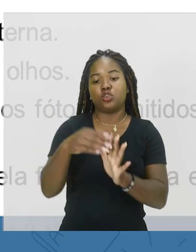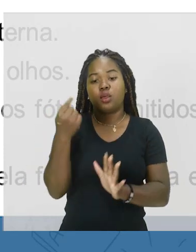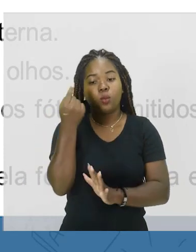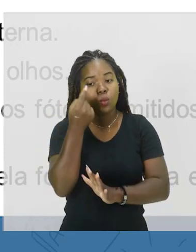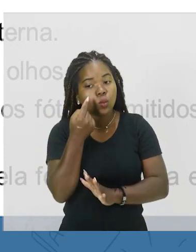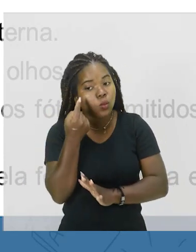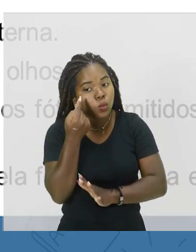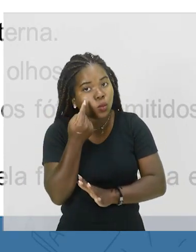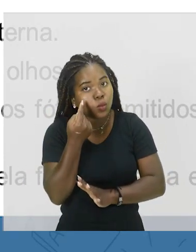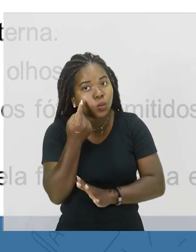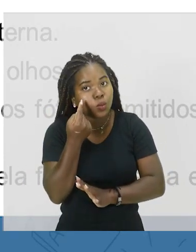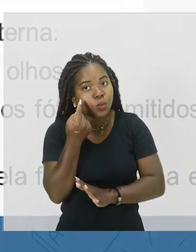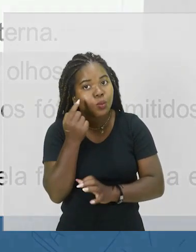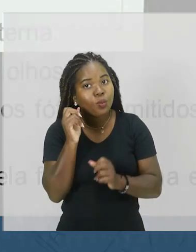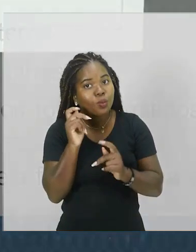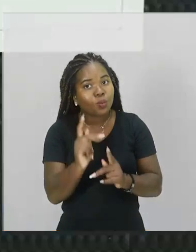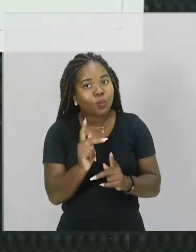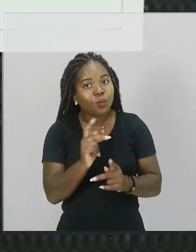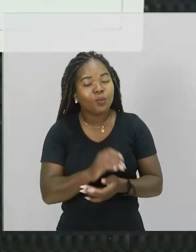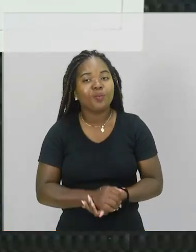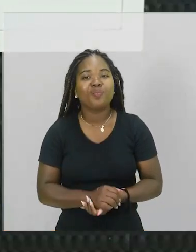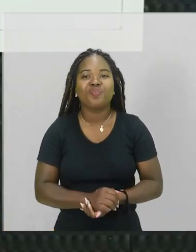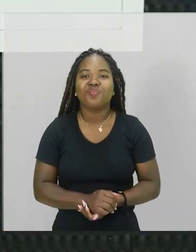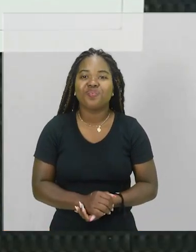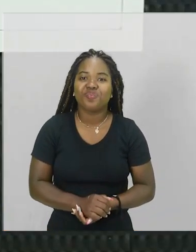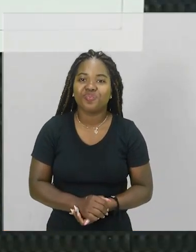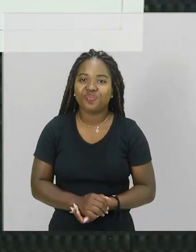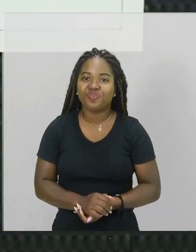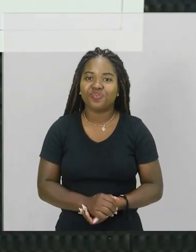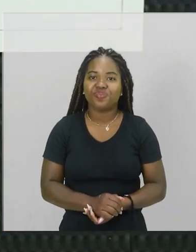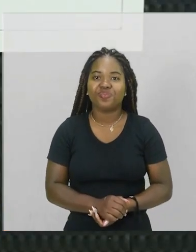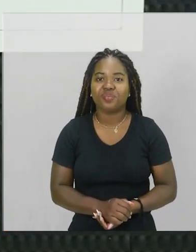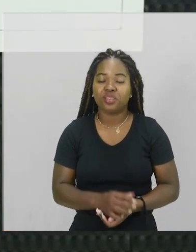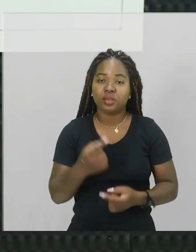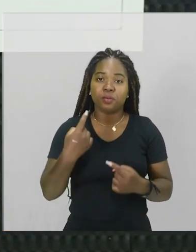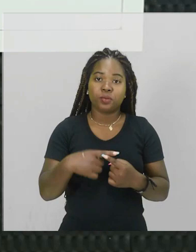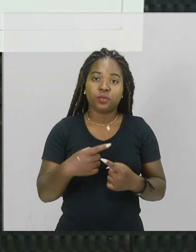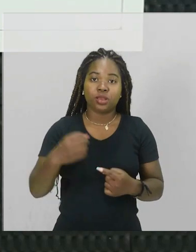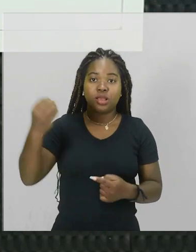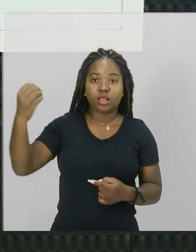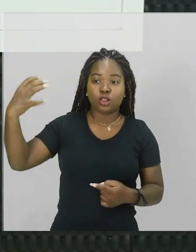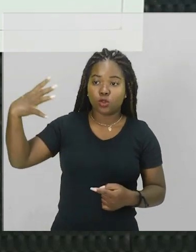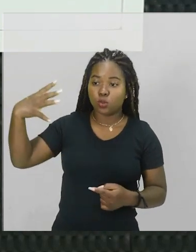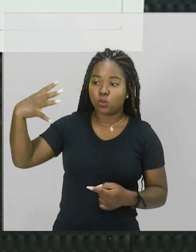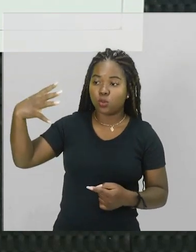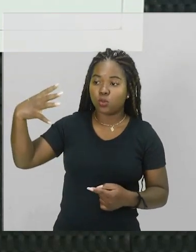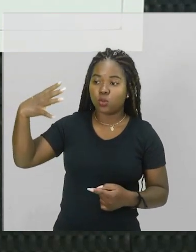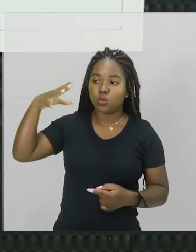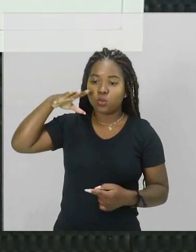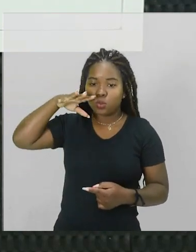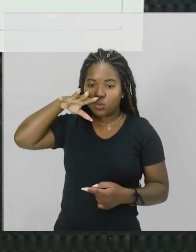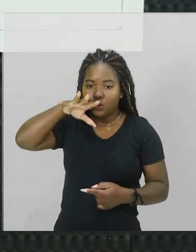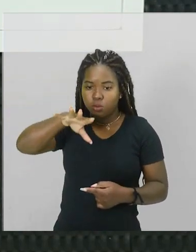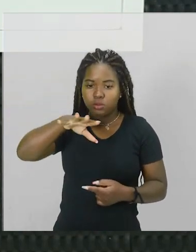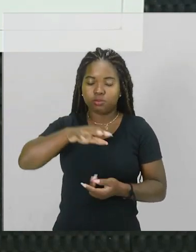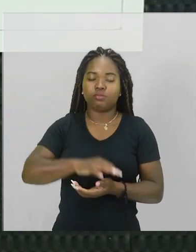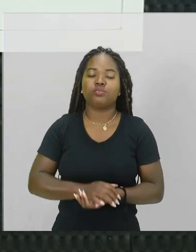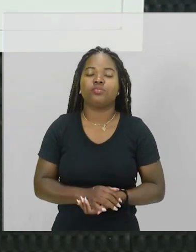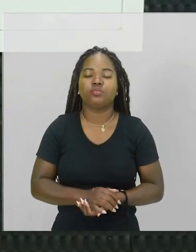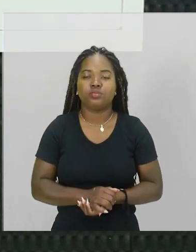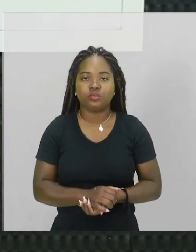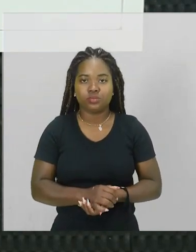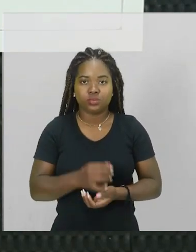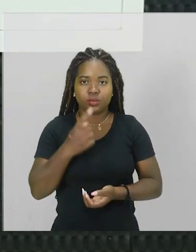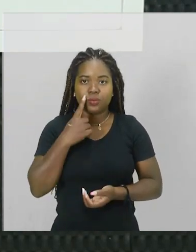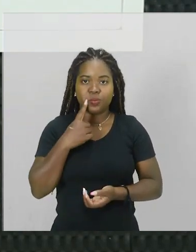humano, ok? Então ele só consegue ver porque a luz reflete e, né, esse